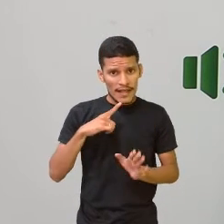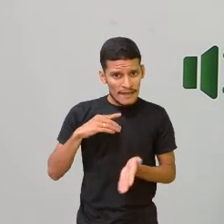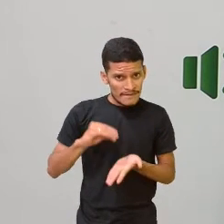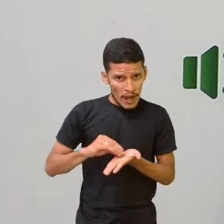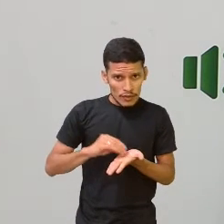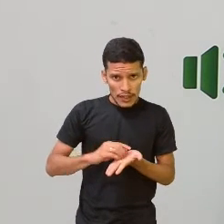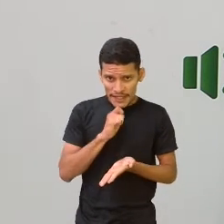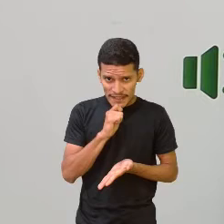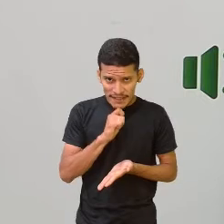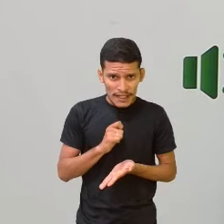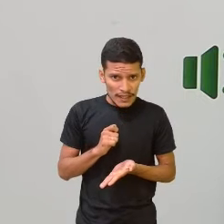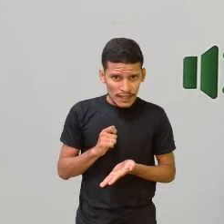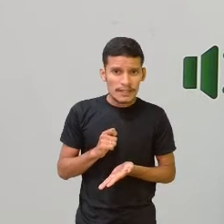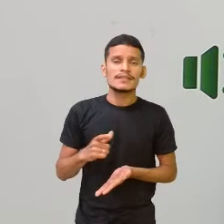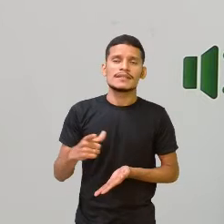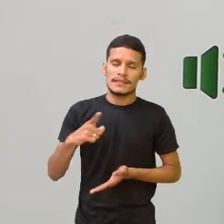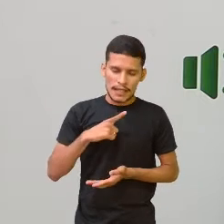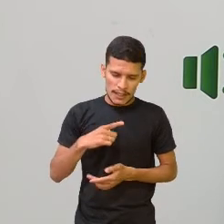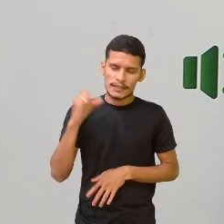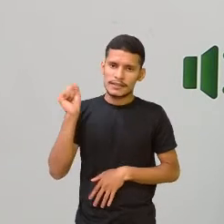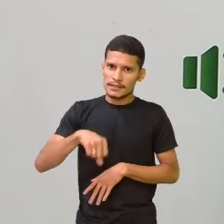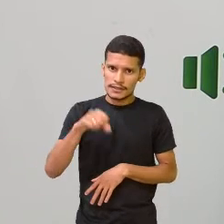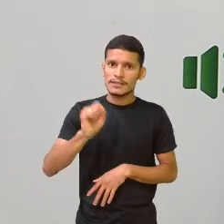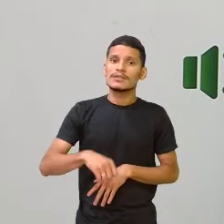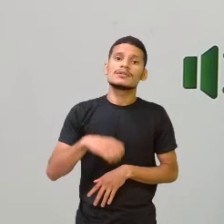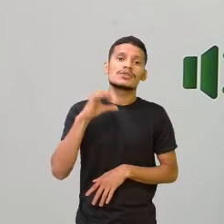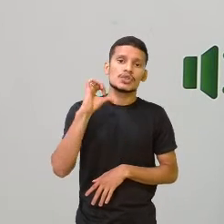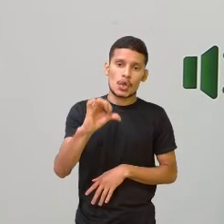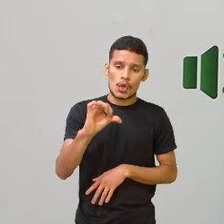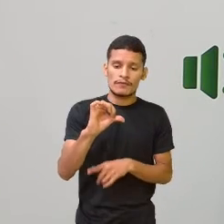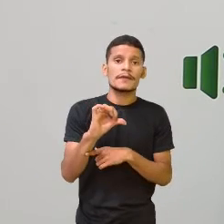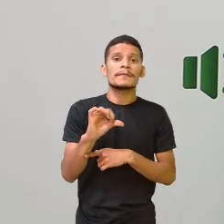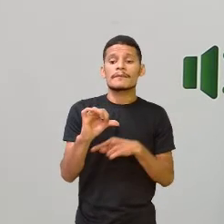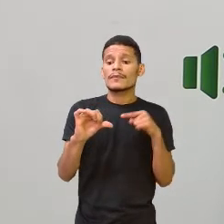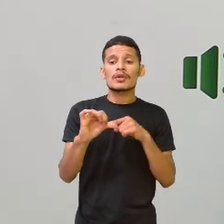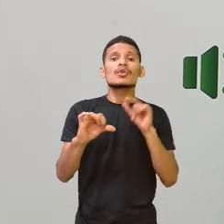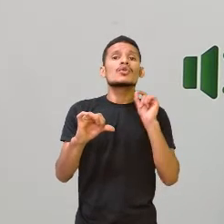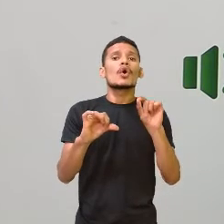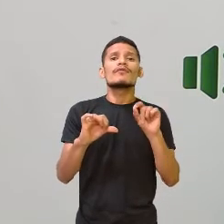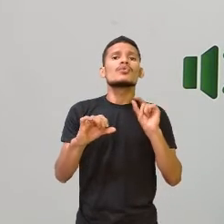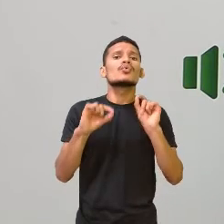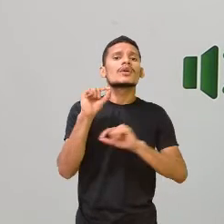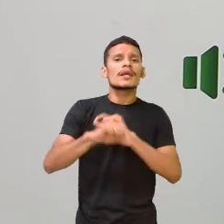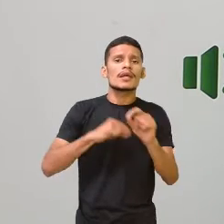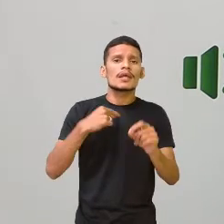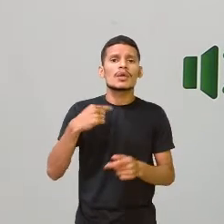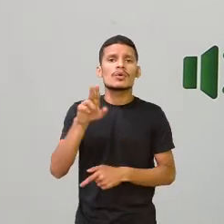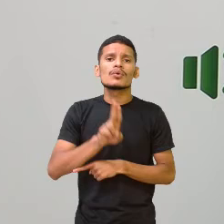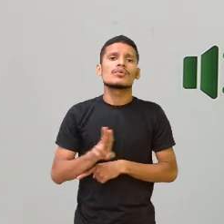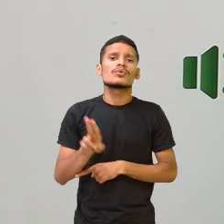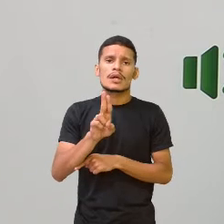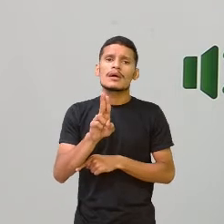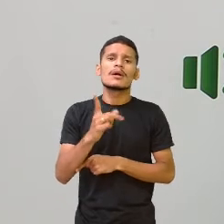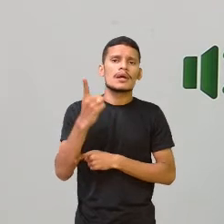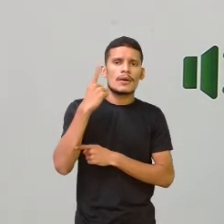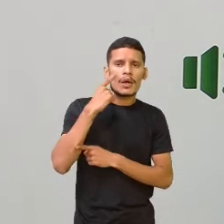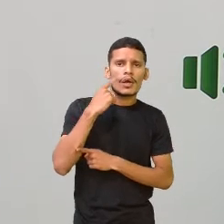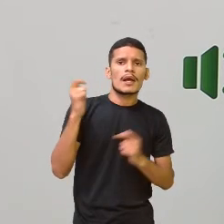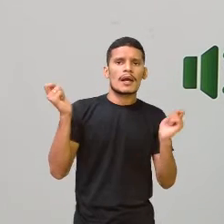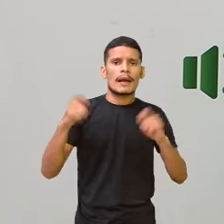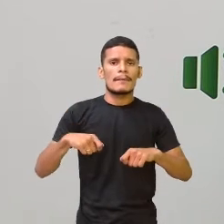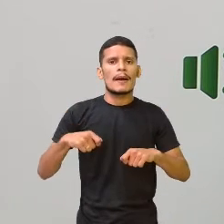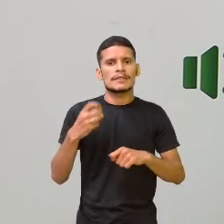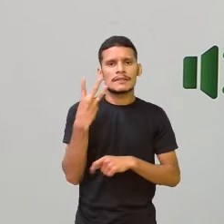para dividir, quinto ano? Tenho sim. Tenho o número 9. Qual é o número que eu vou multiplicar por